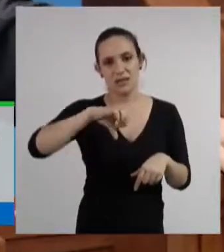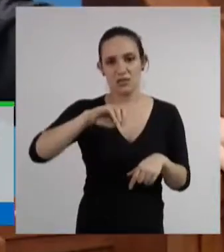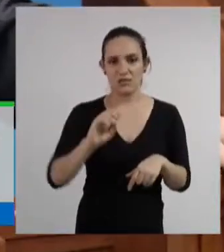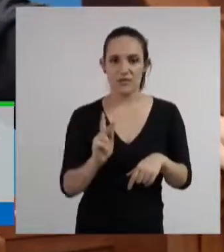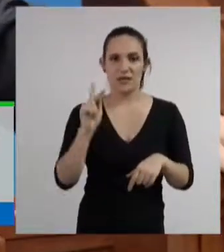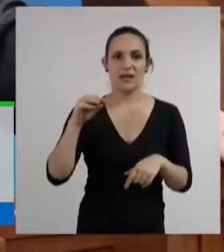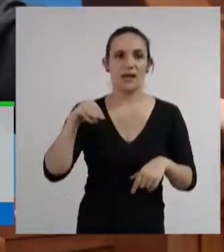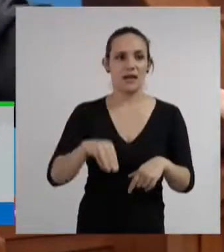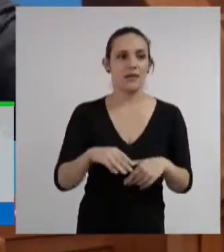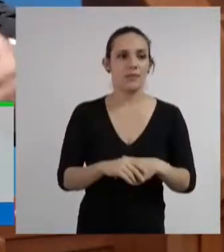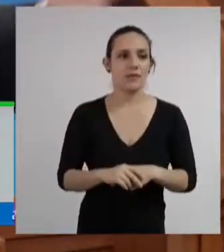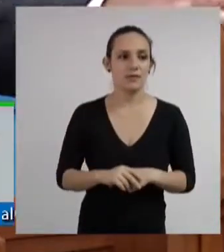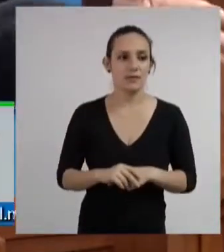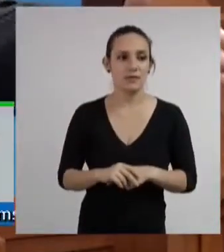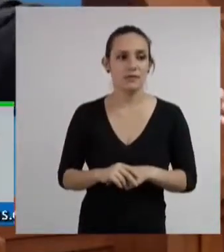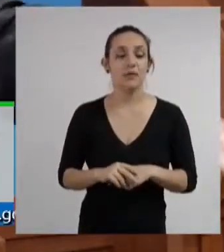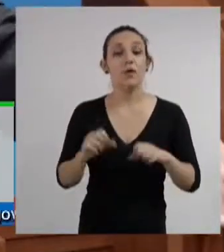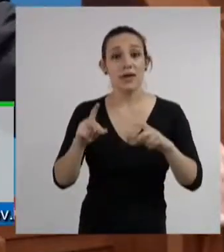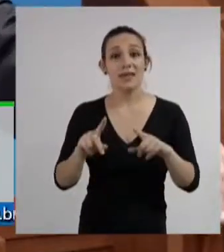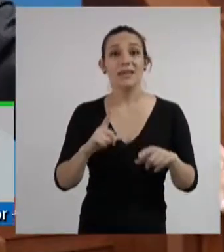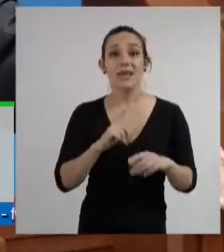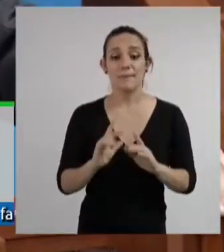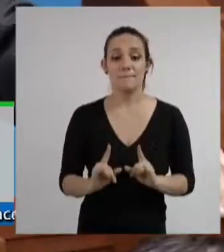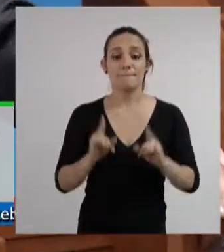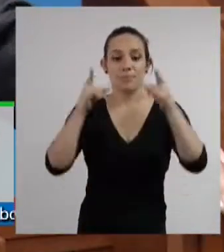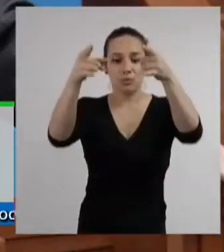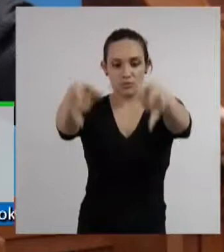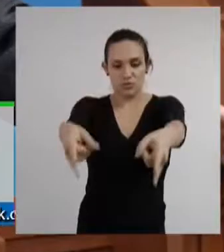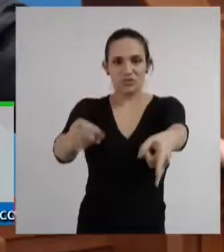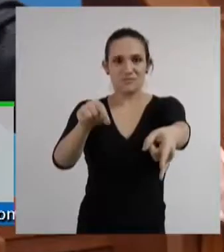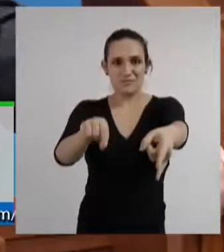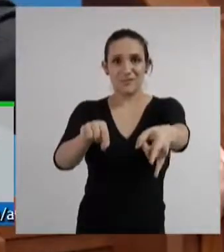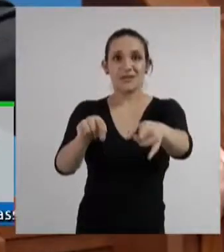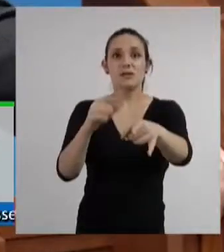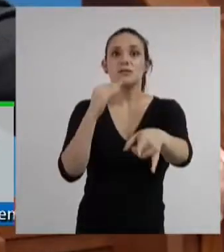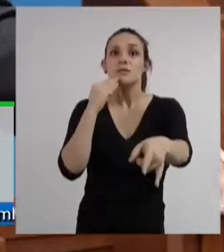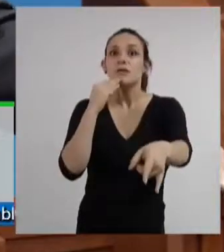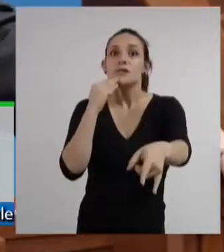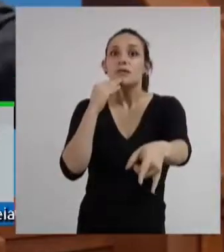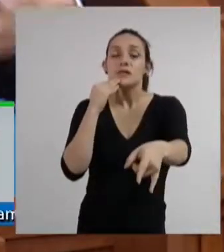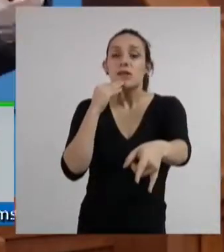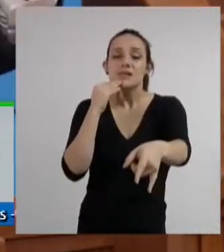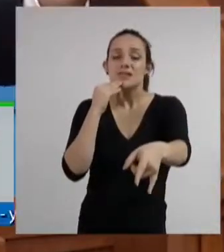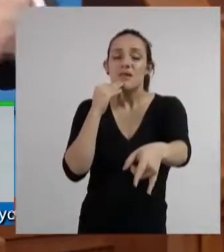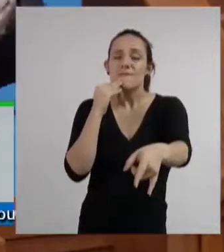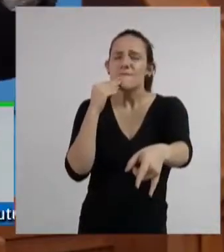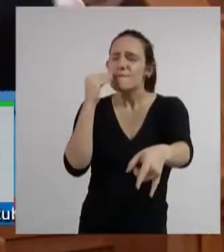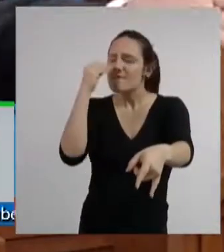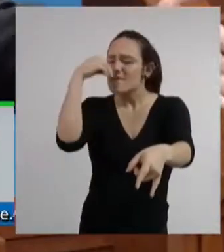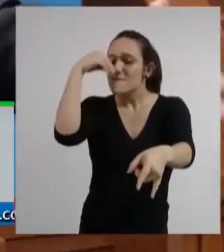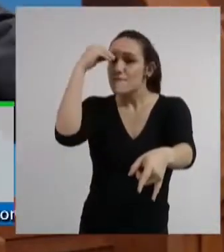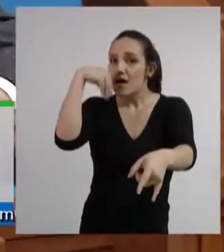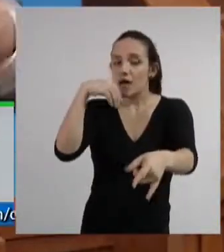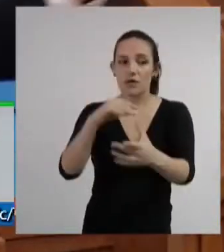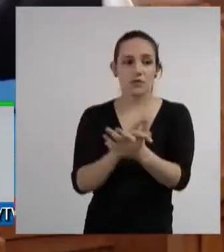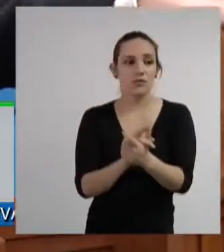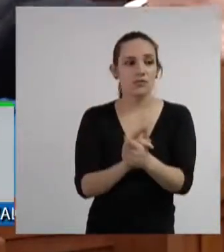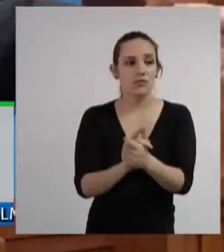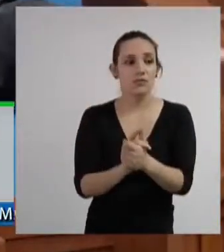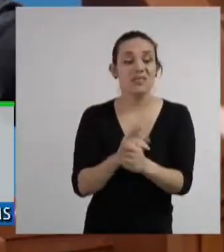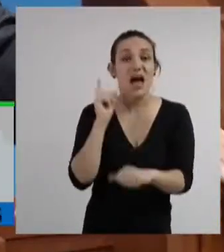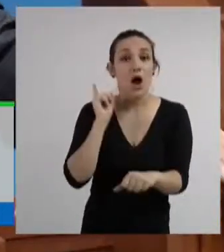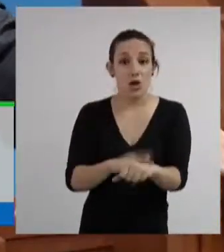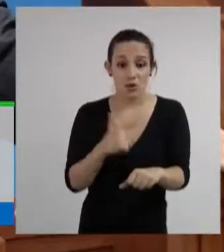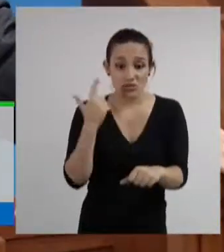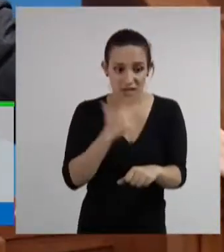rio está prestes a cair, e quando o produtor vai colher e pega uma chuva, não escoa a produção e nem